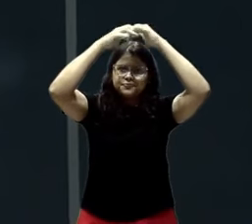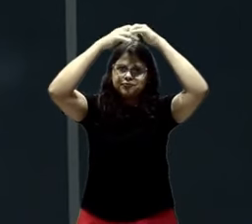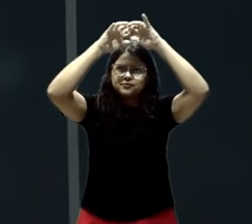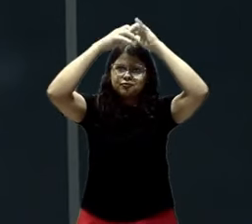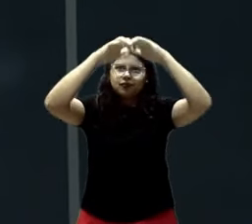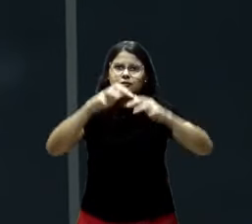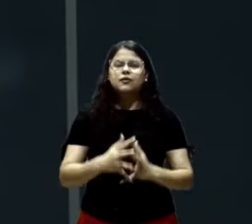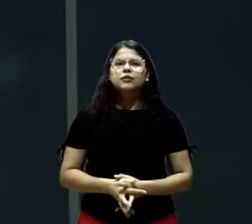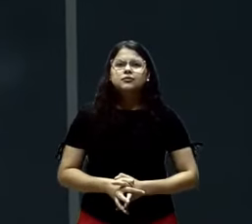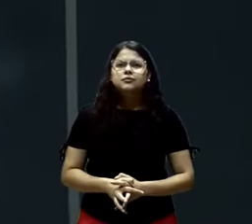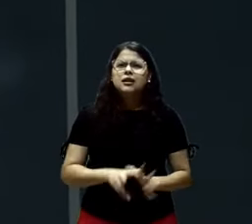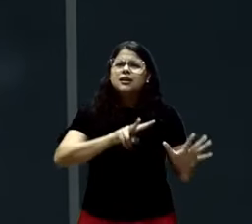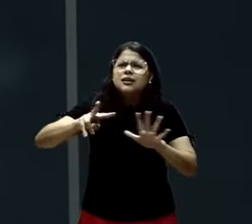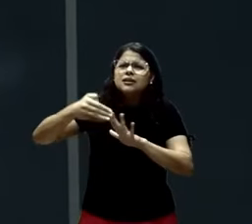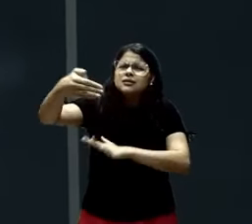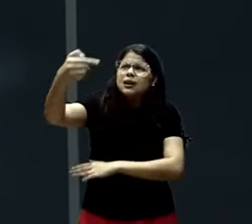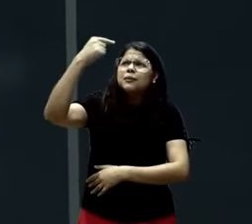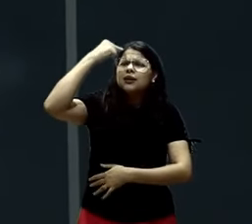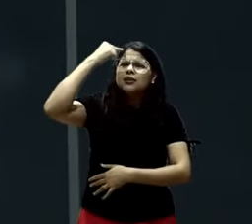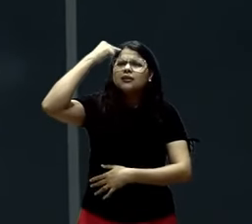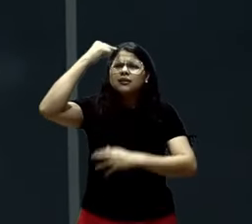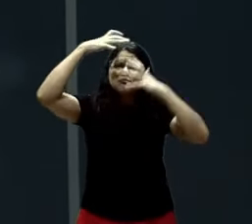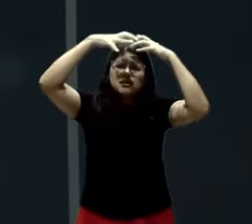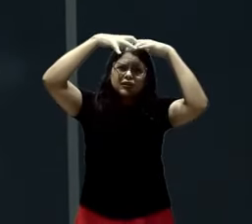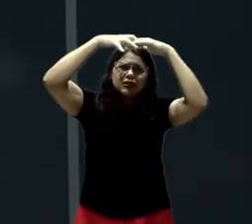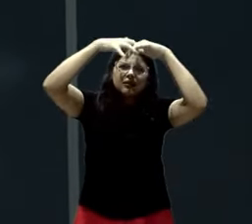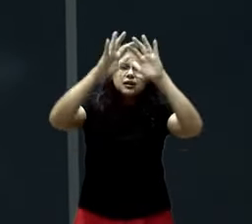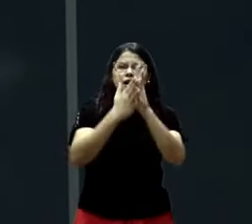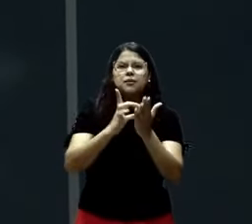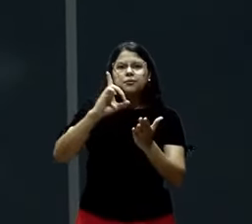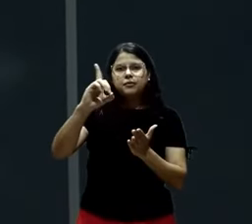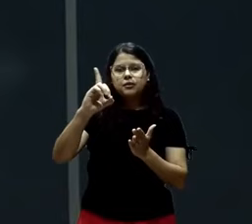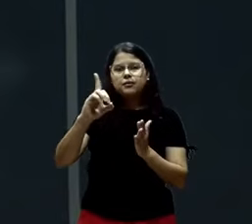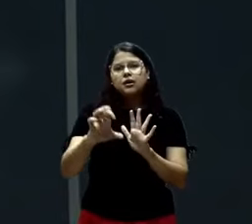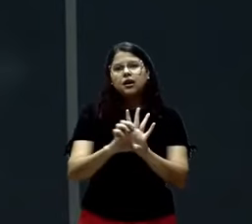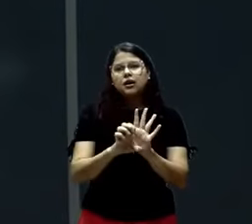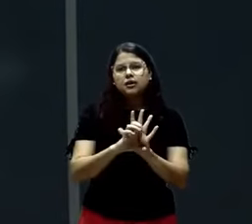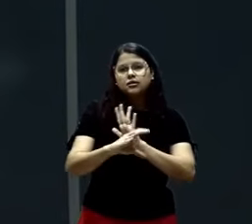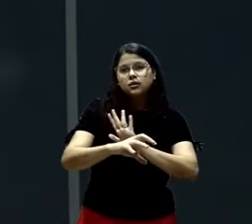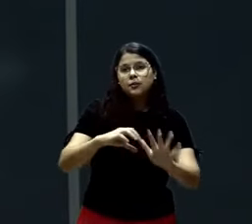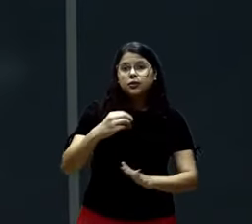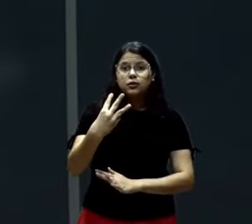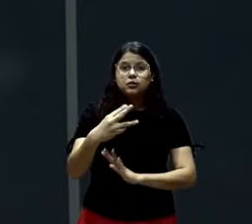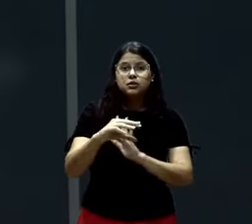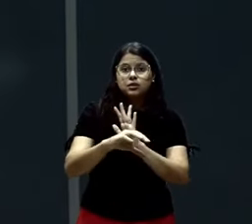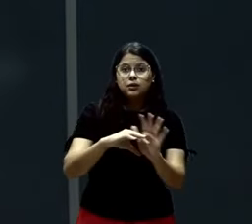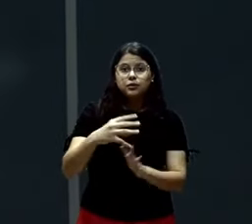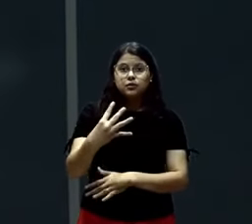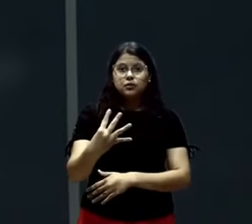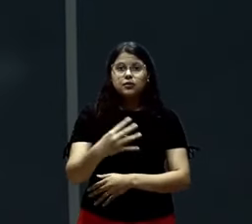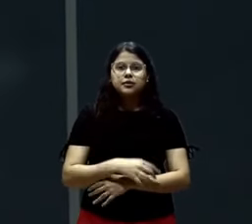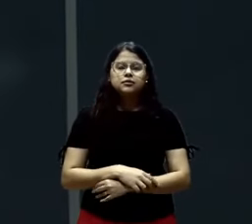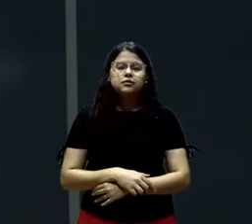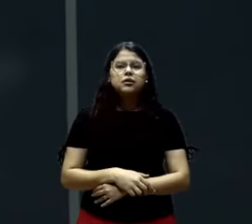um exercício na semana. Êxodo 3 e Êxodo 4. Você vai ver, daqui a pouco eu vou ler, um